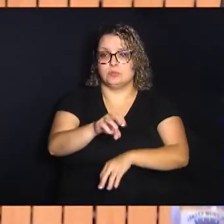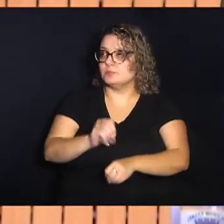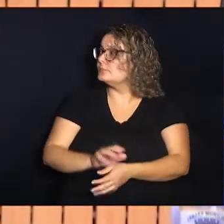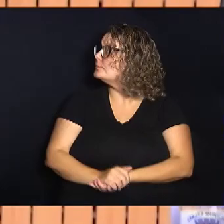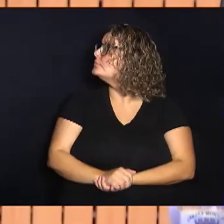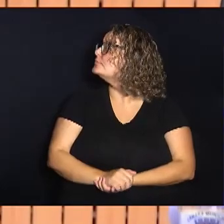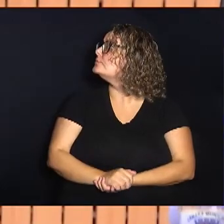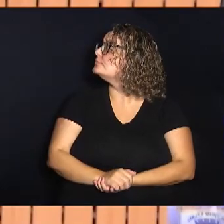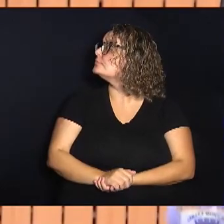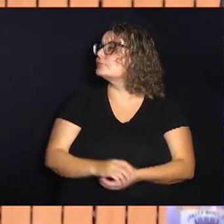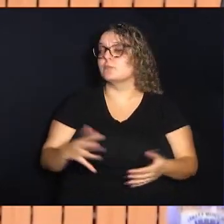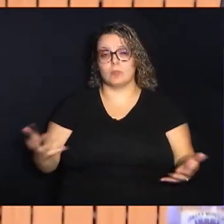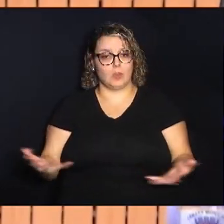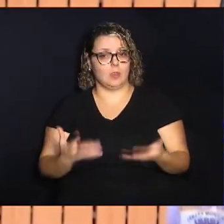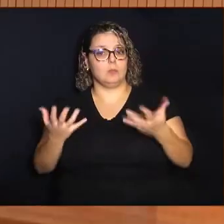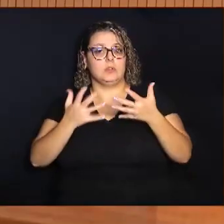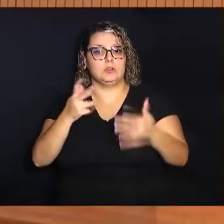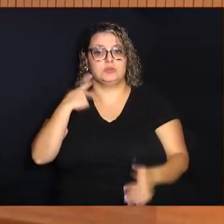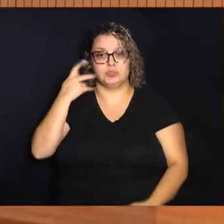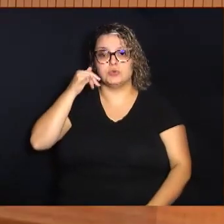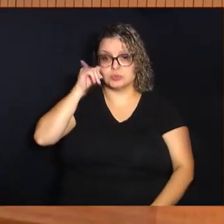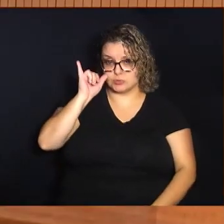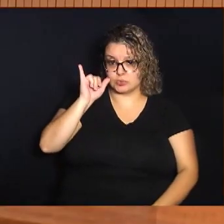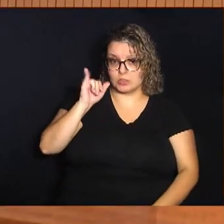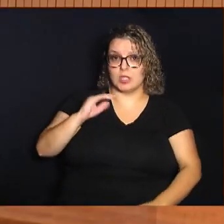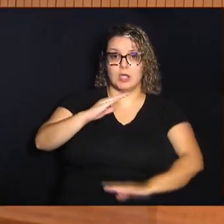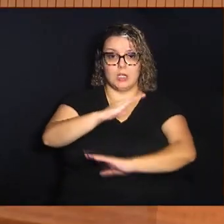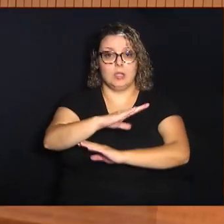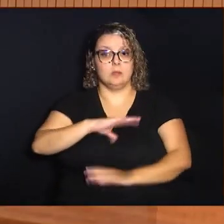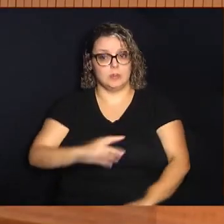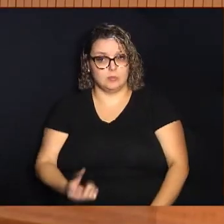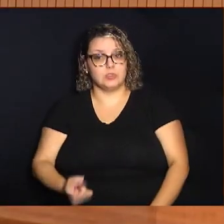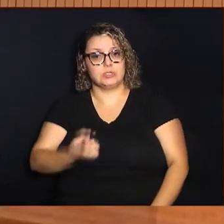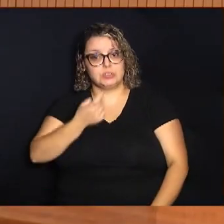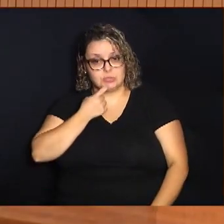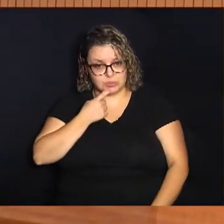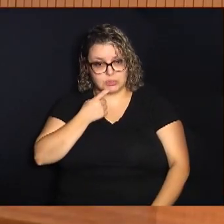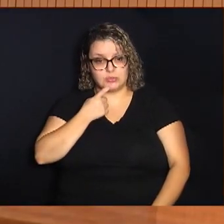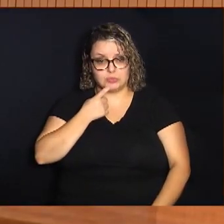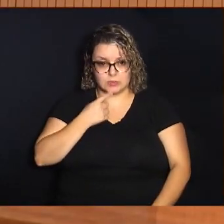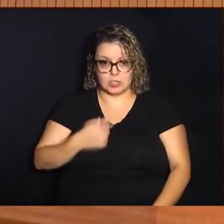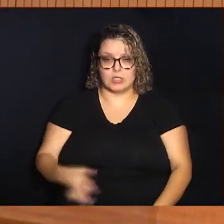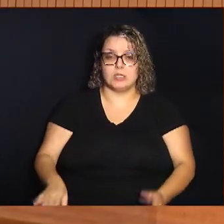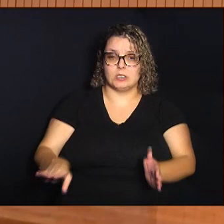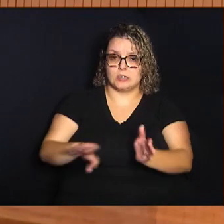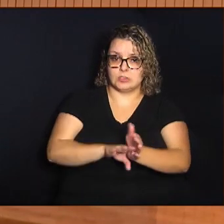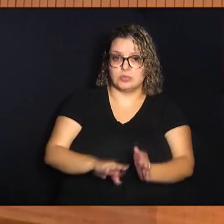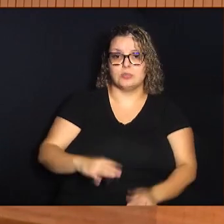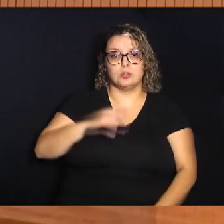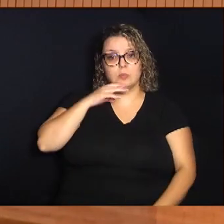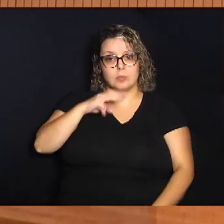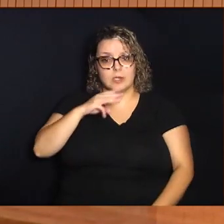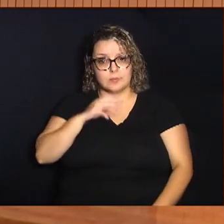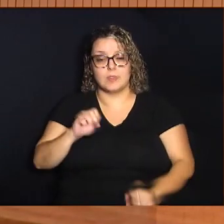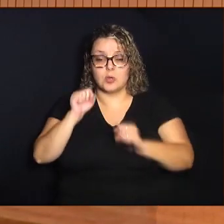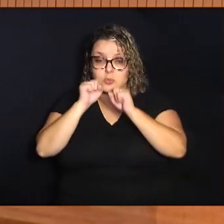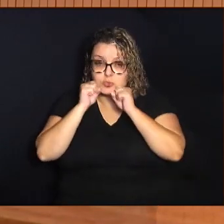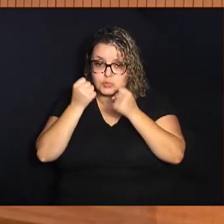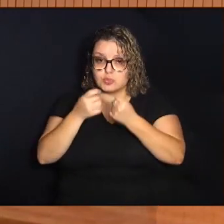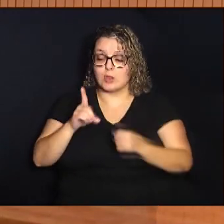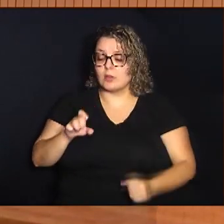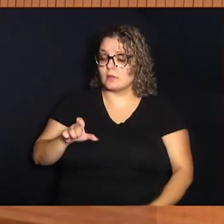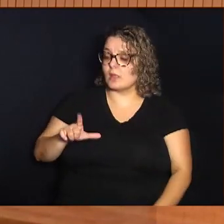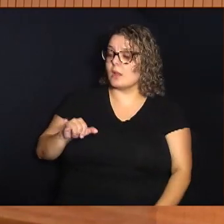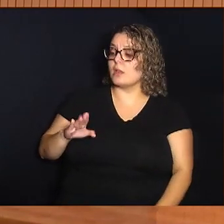Por iniciativa do vereador Paulo Búfalo, a Câmara Municipal de Campinas sediou em março um seminário sobre as deliberações